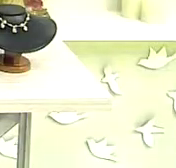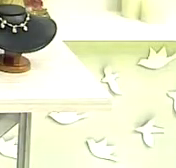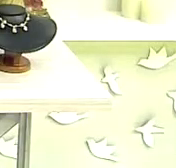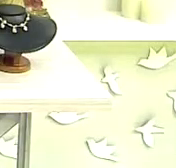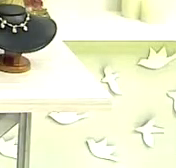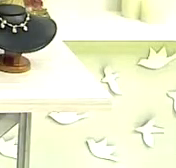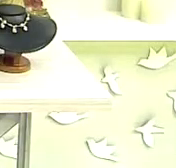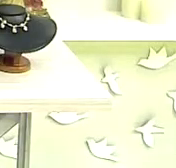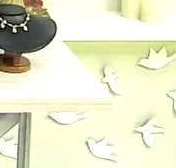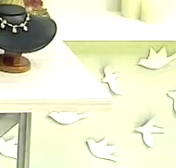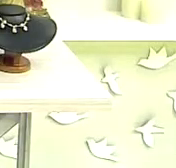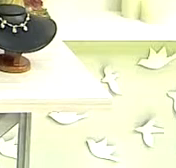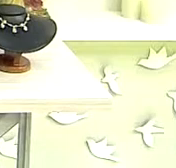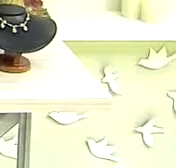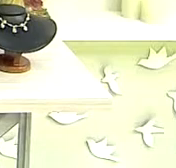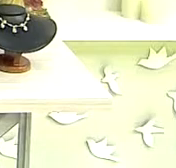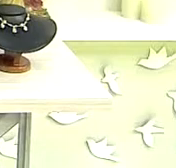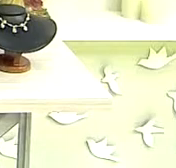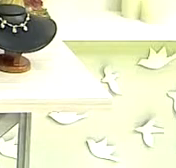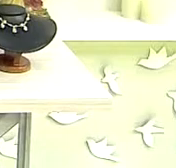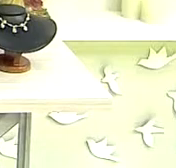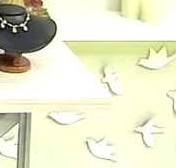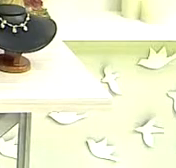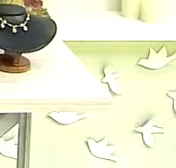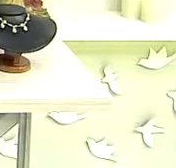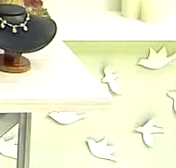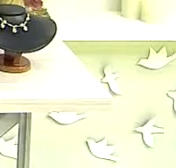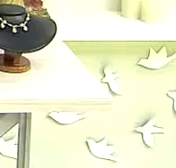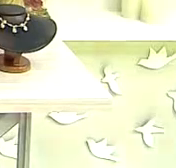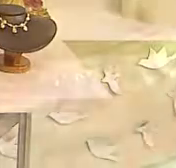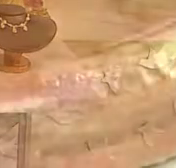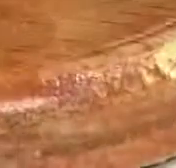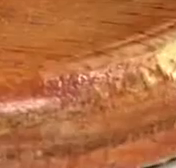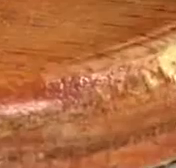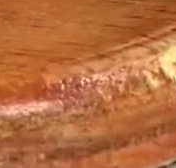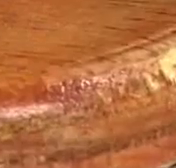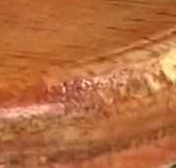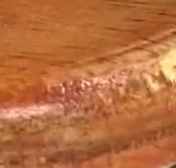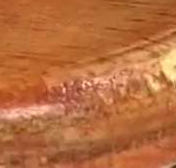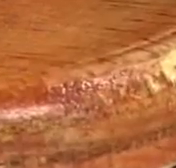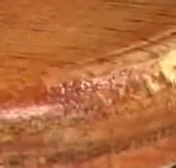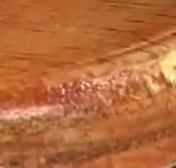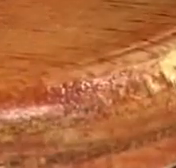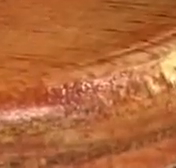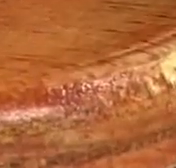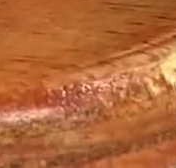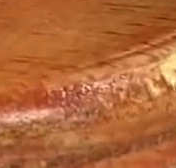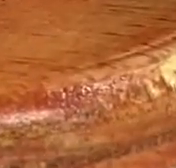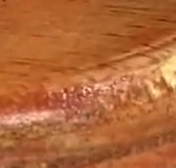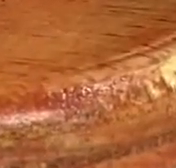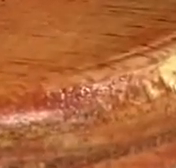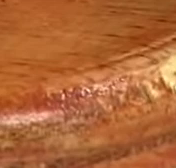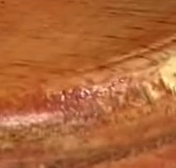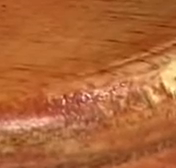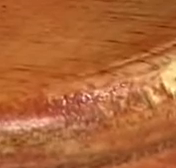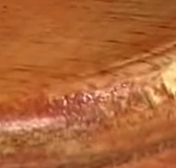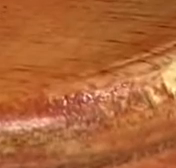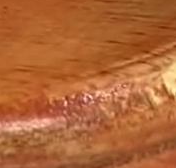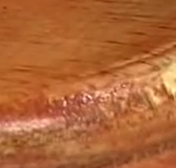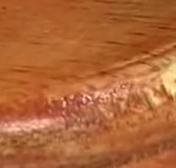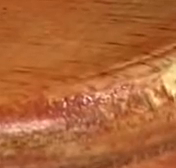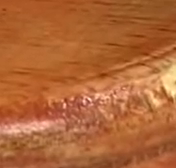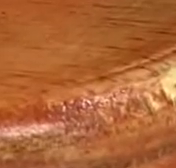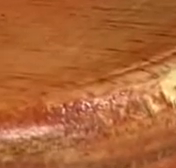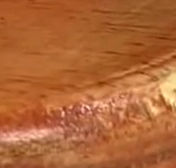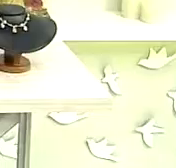de presente esse medalhão lindo, também folheado a ouro, com dupla face. De um lado você tem a imagem de Nossa